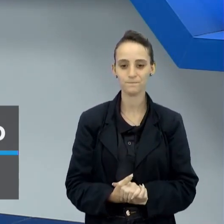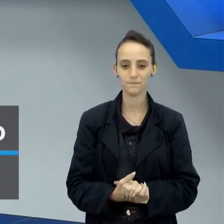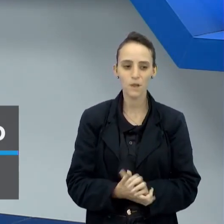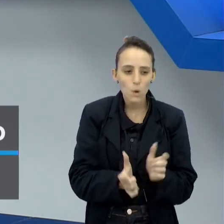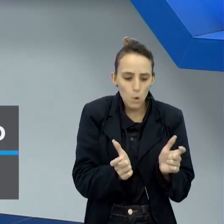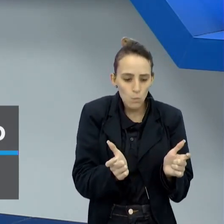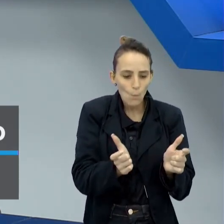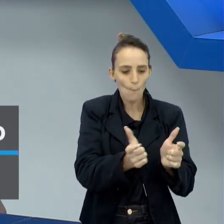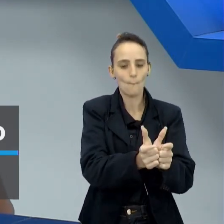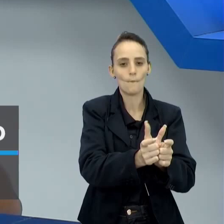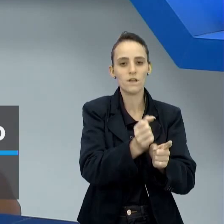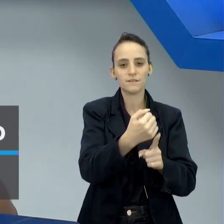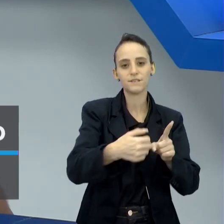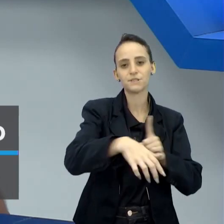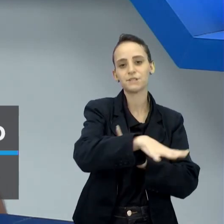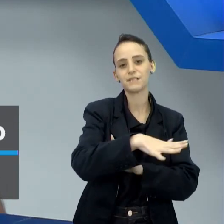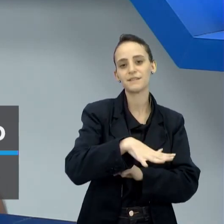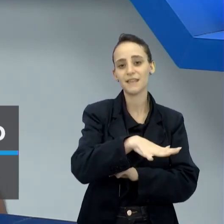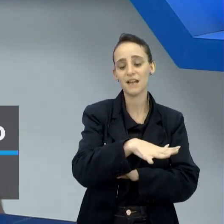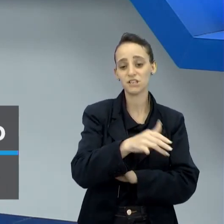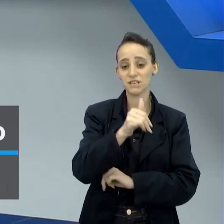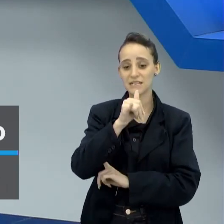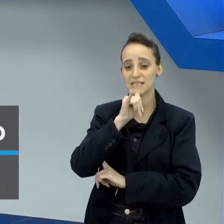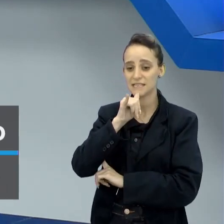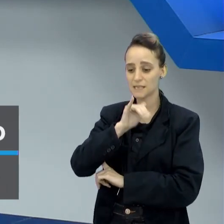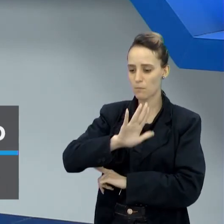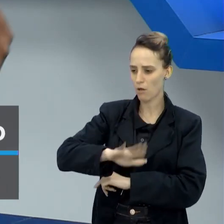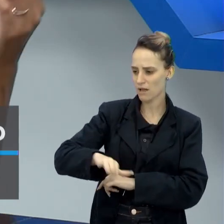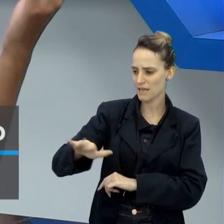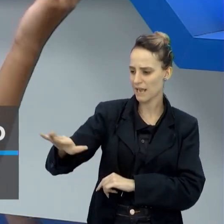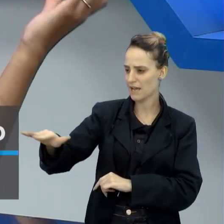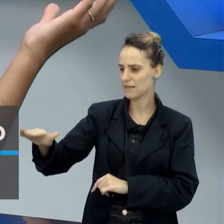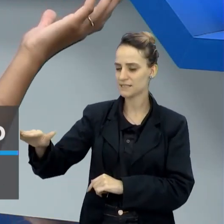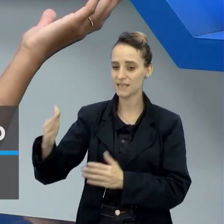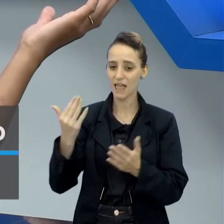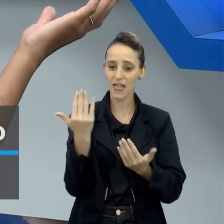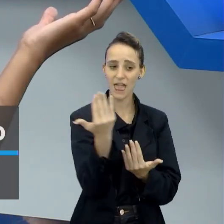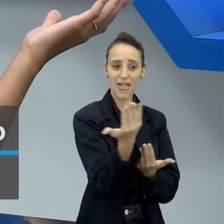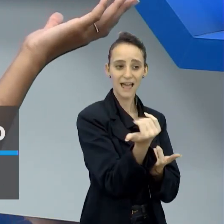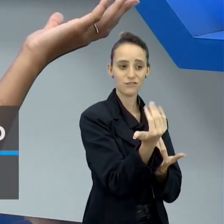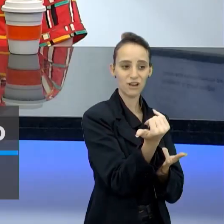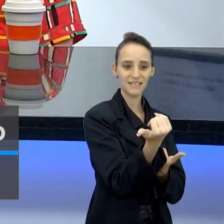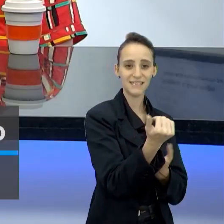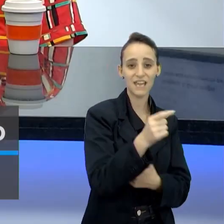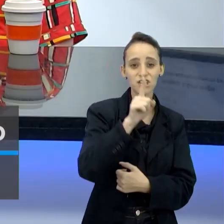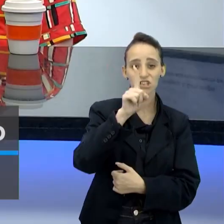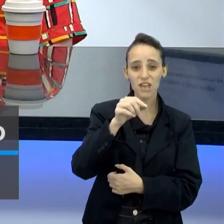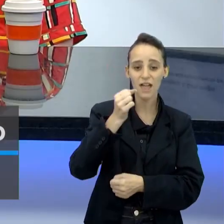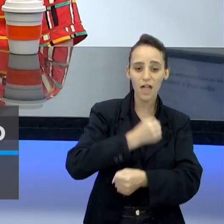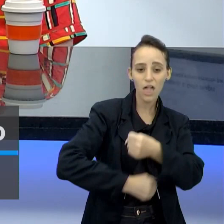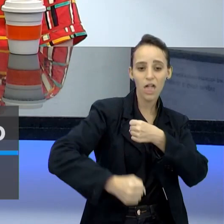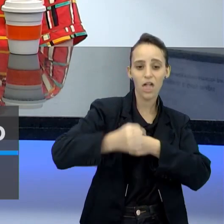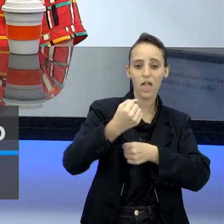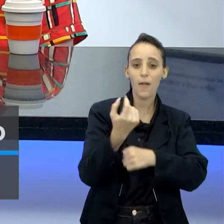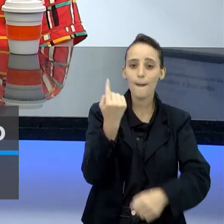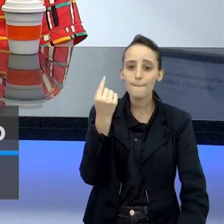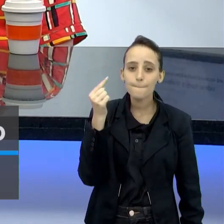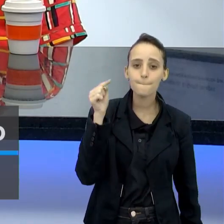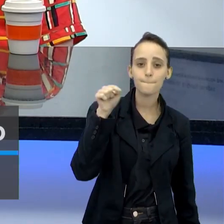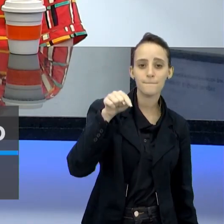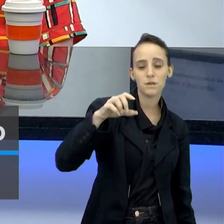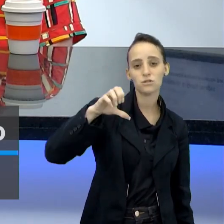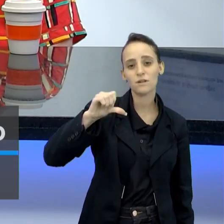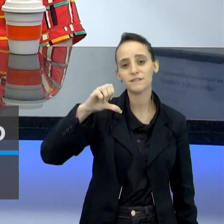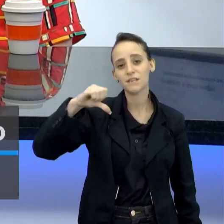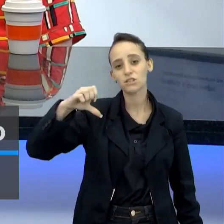minoria social. Se nós passarmos para as crianças e para os adolescentes, foi na década de 90 que nós construímos no